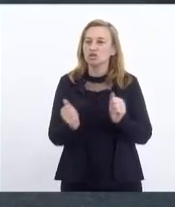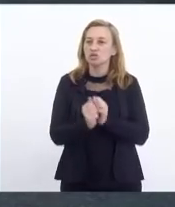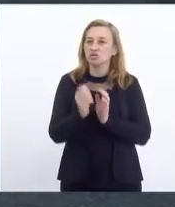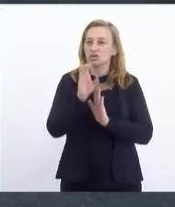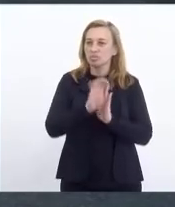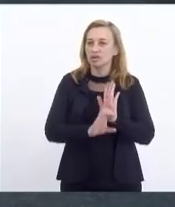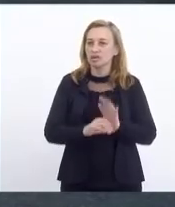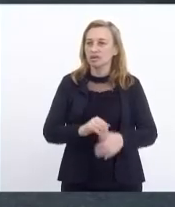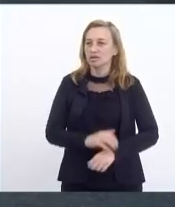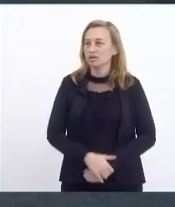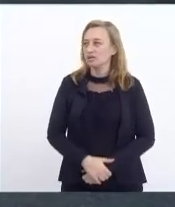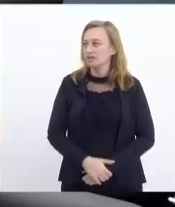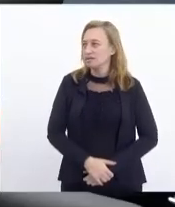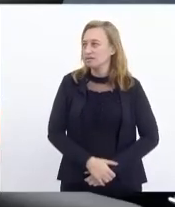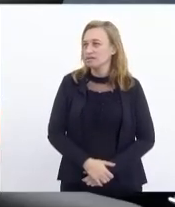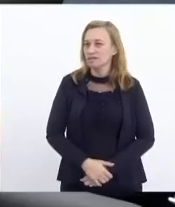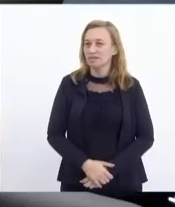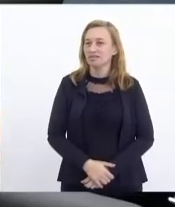emenda.